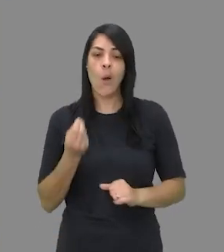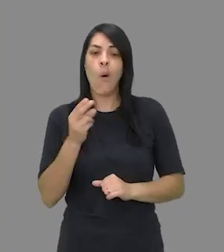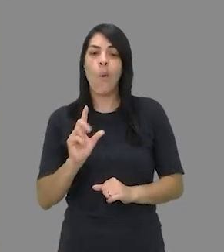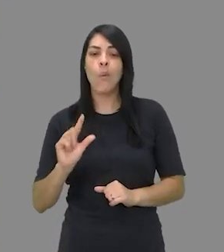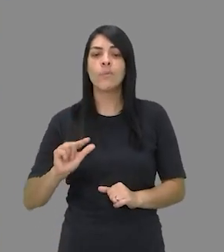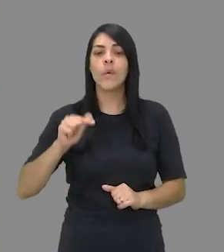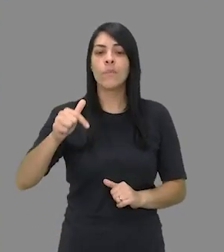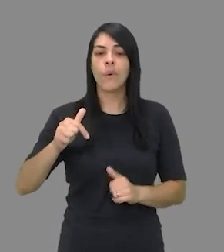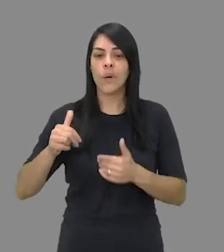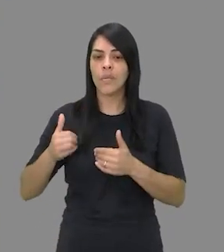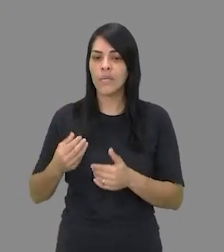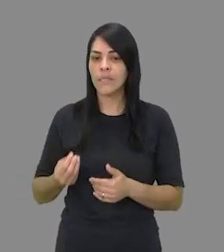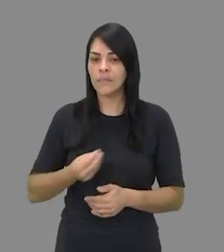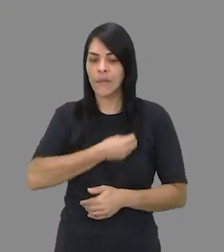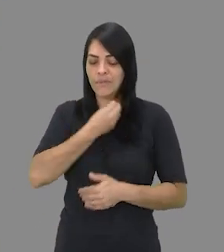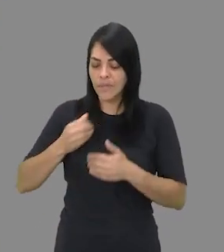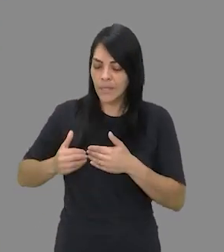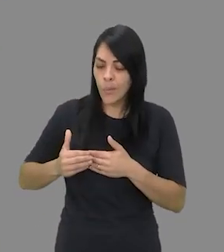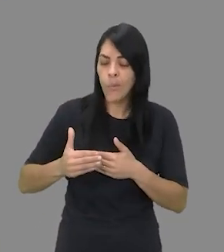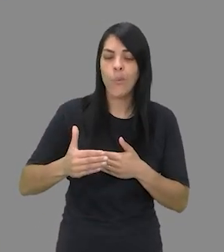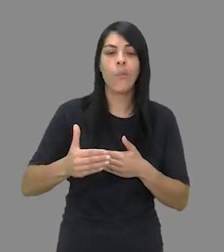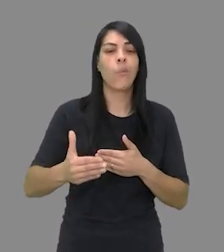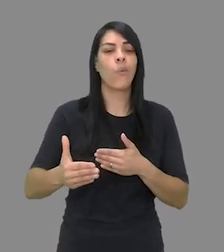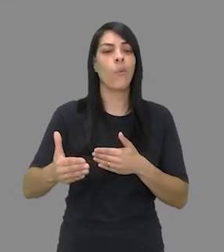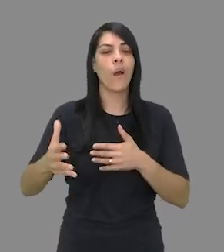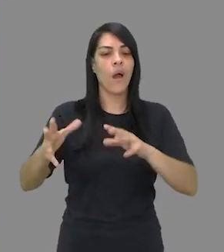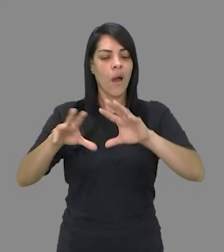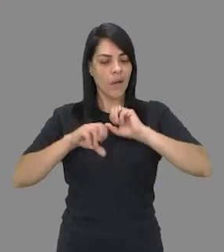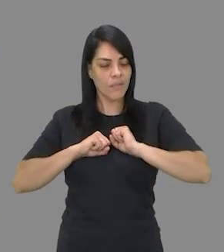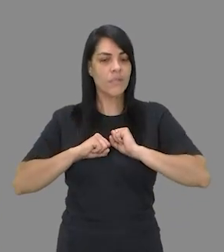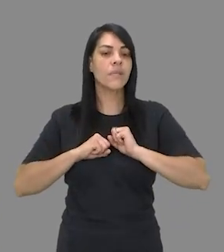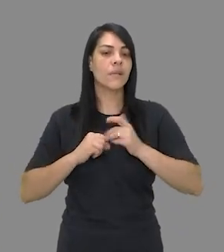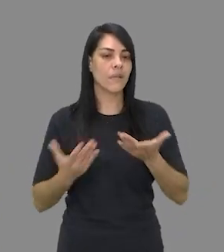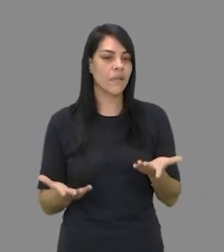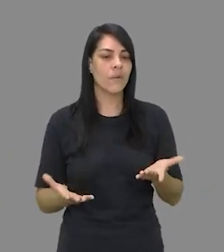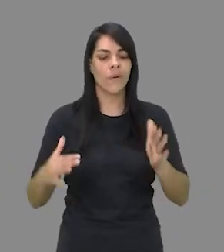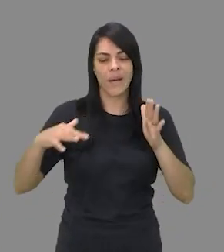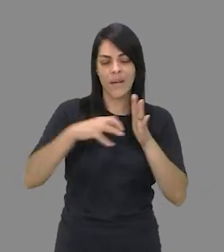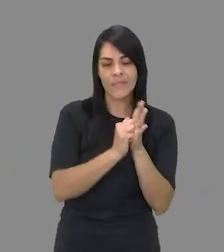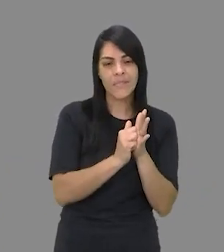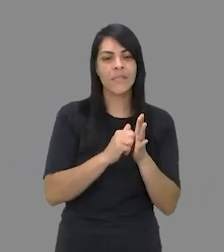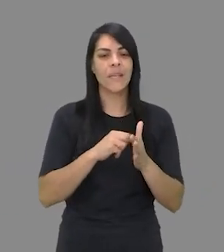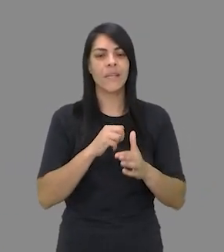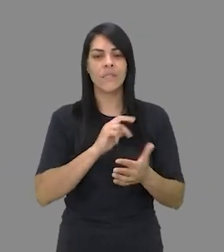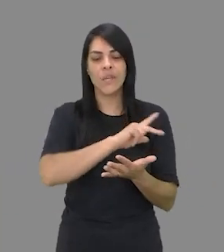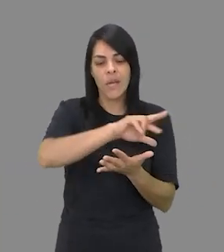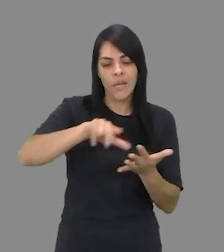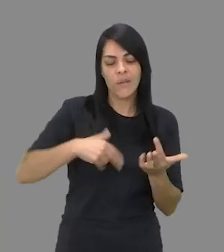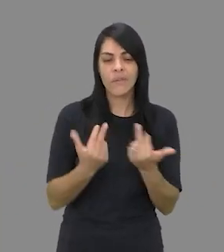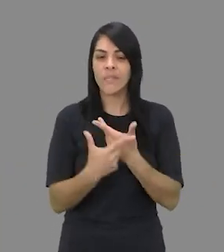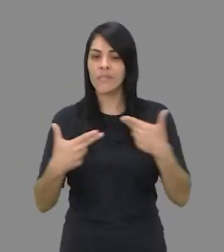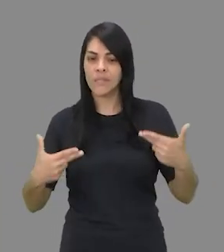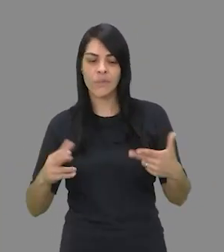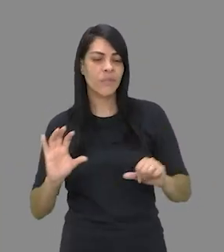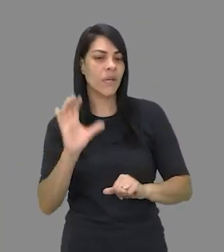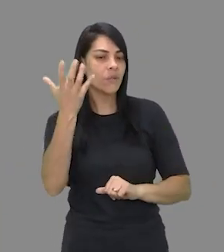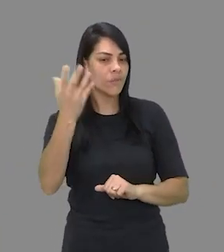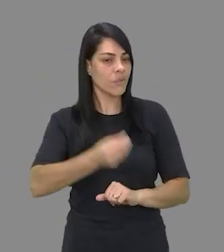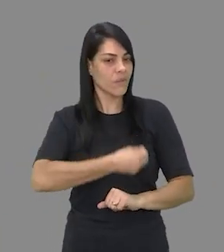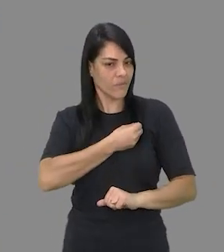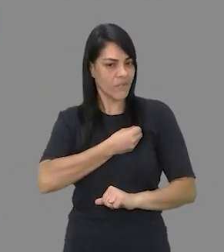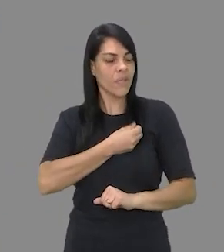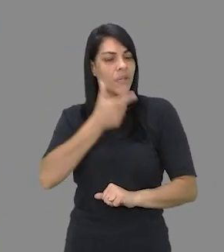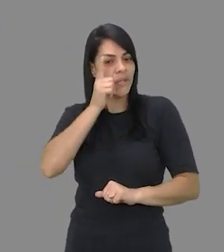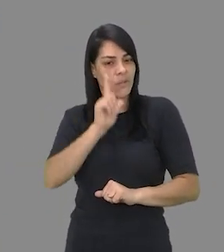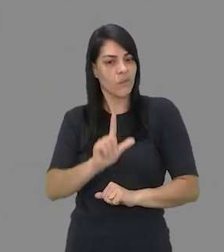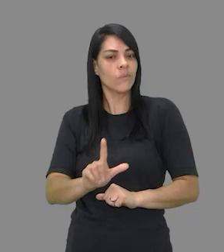ele adquiriu, né, durante o longo da vida, por exemplo, por meio de acidentes, entre outros. O quão